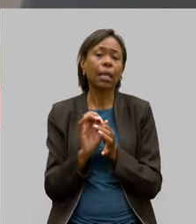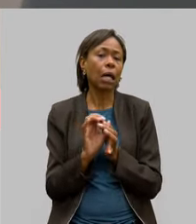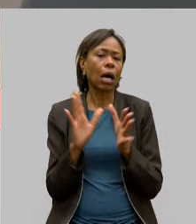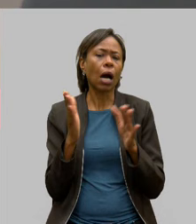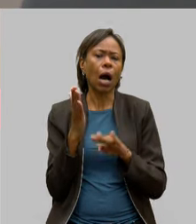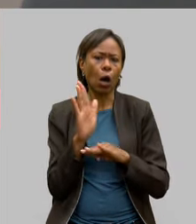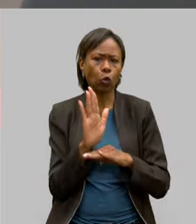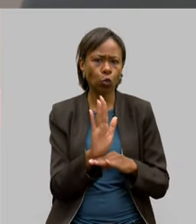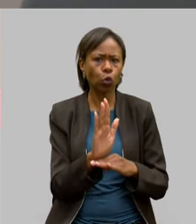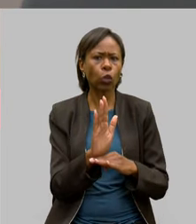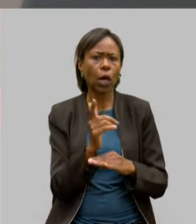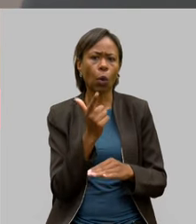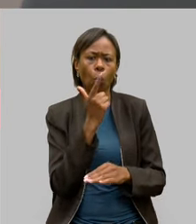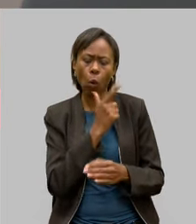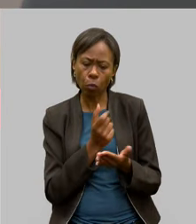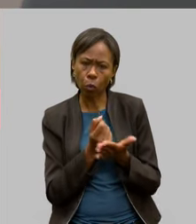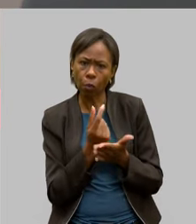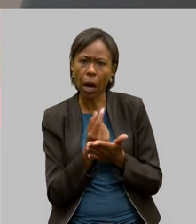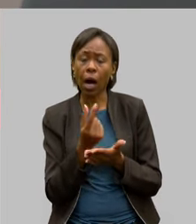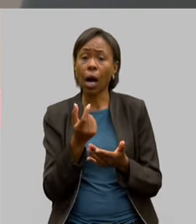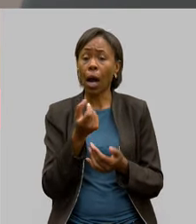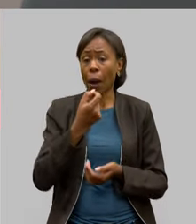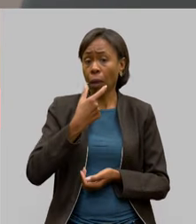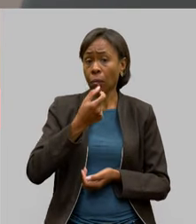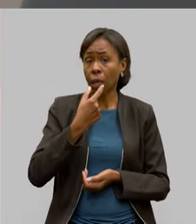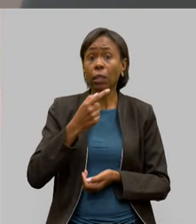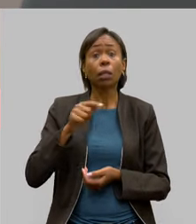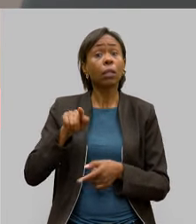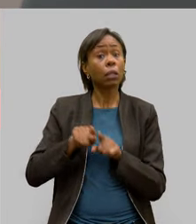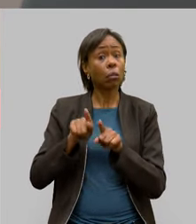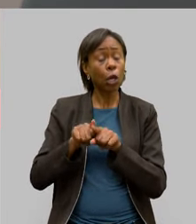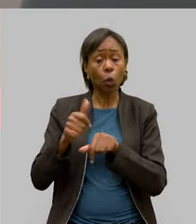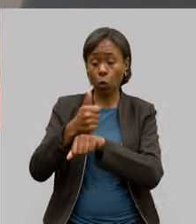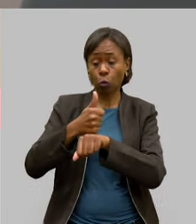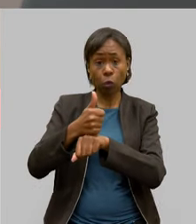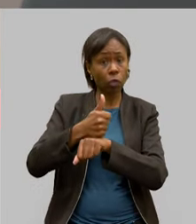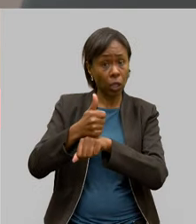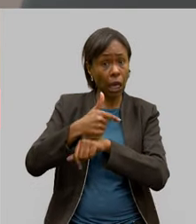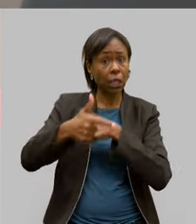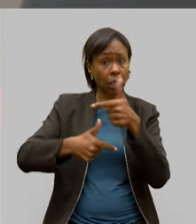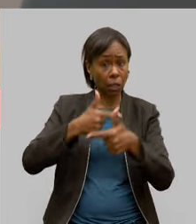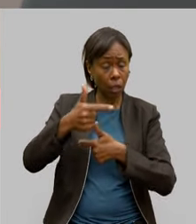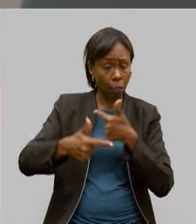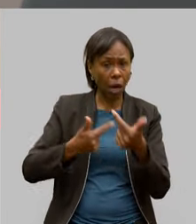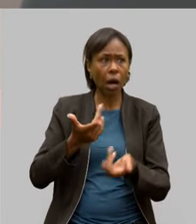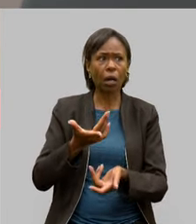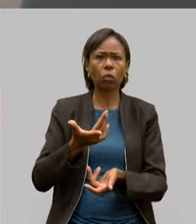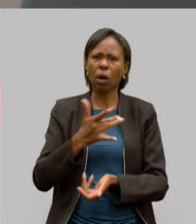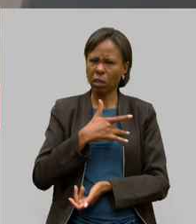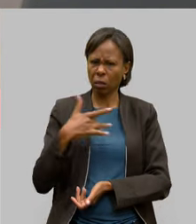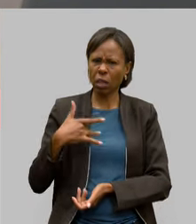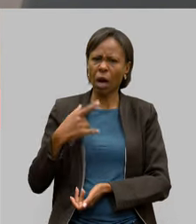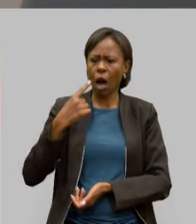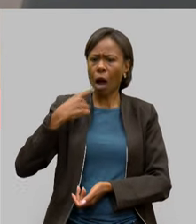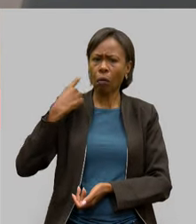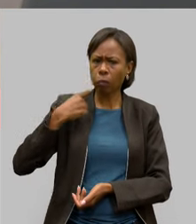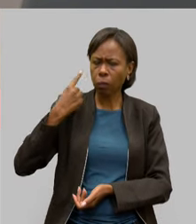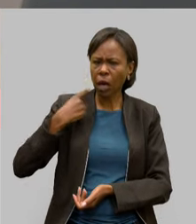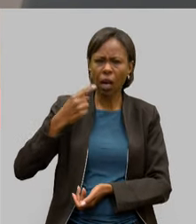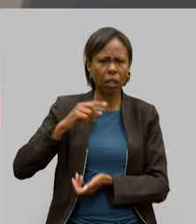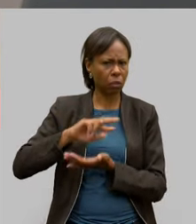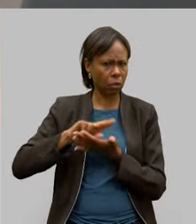medicamento em si mas também a profissionais que atuam na área mas também a a Profissionais de Saúde advogados e